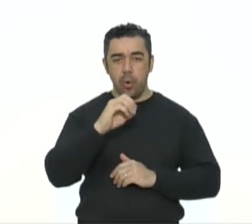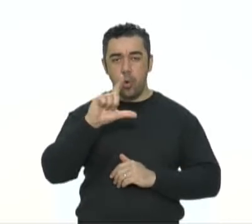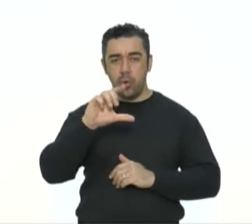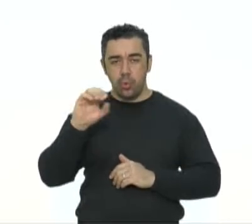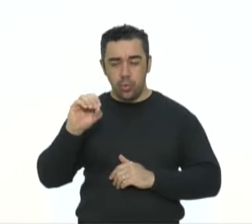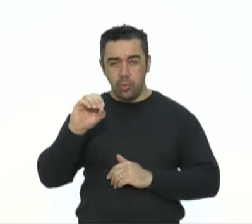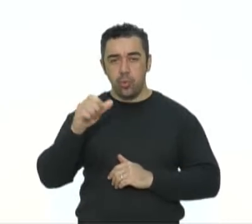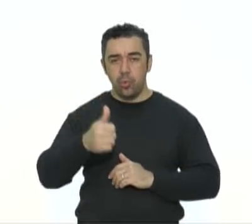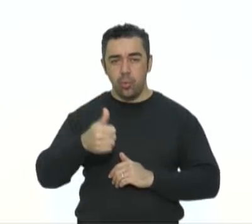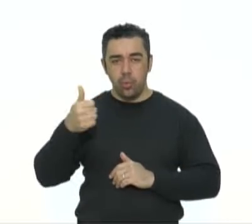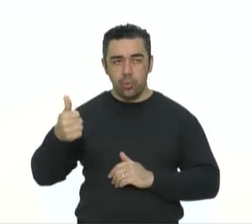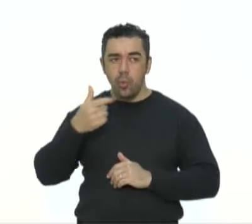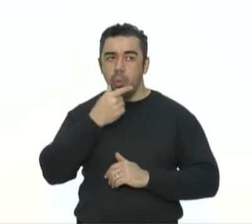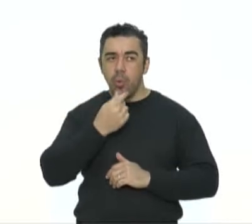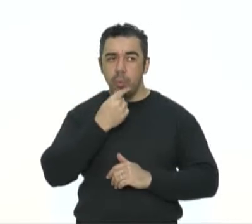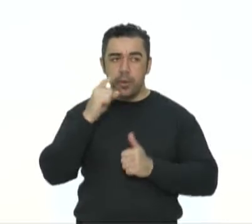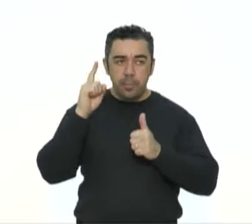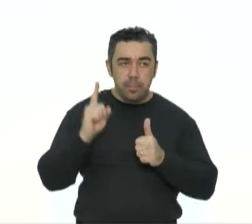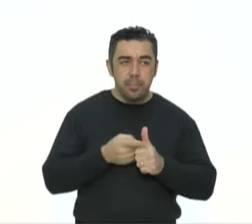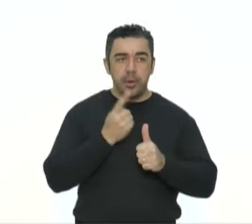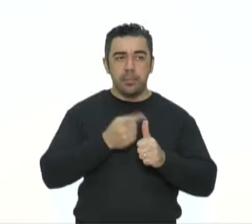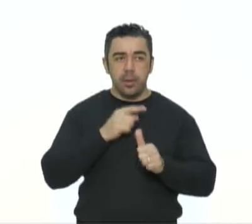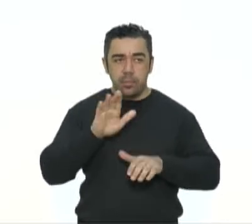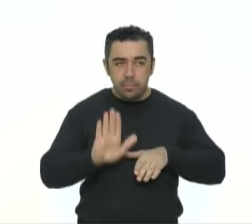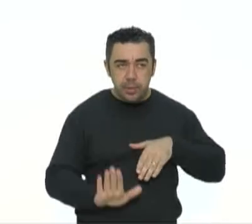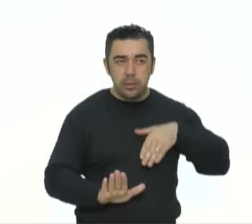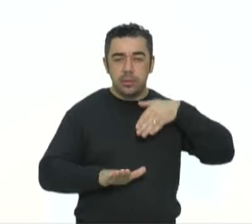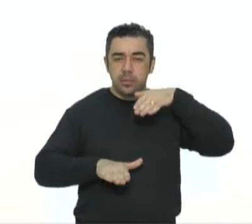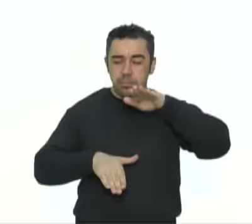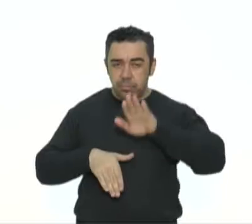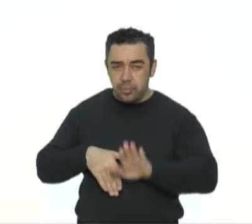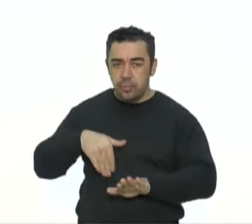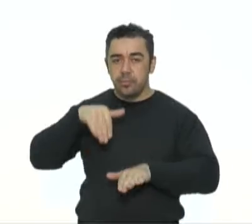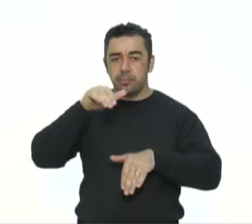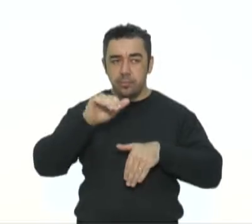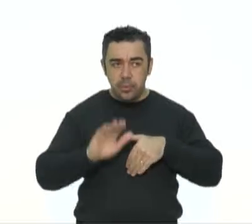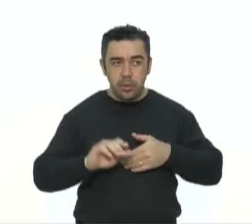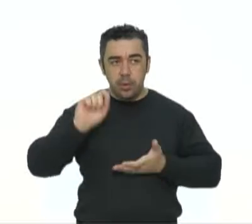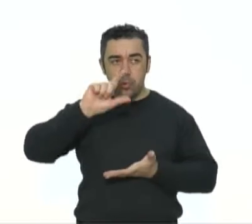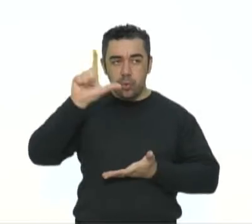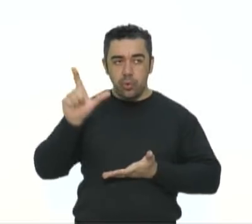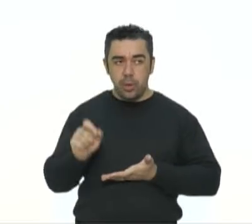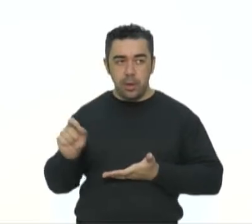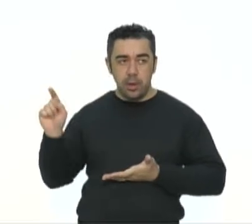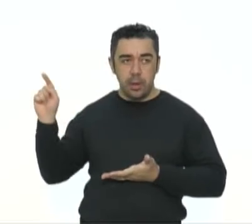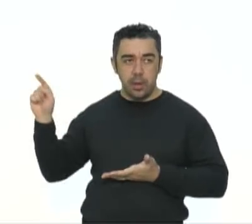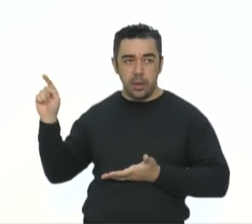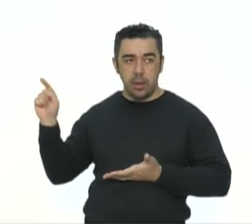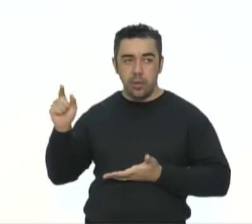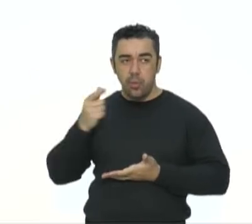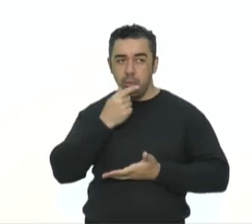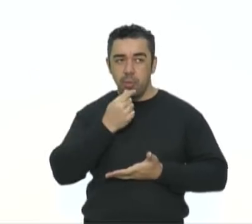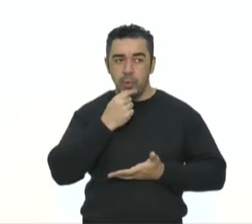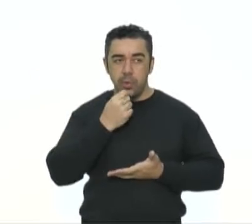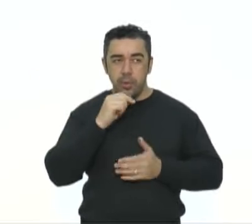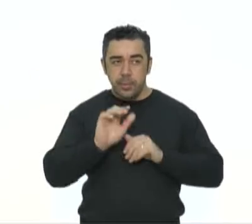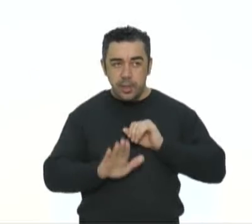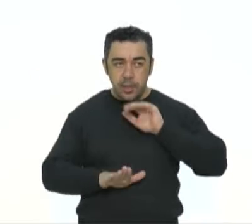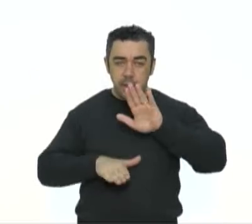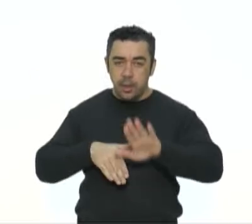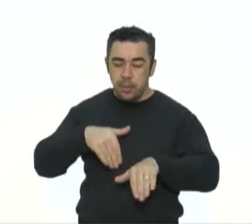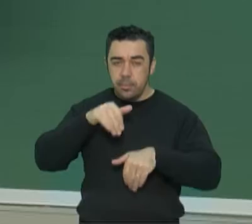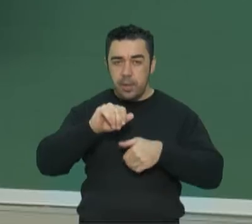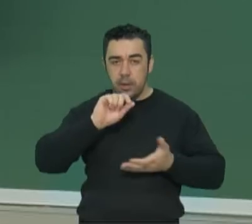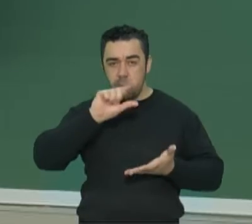Neil Armstrong foi o primeiro homem, então, a pisar na Lua. E aqui é a imagem do Neil Armstrong caminhando